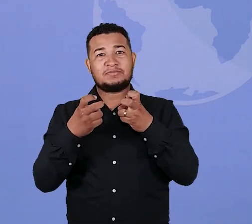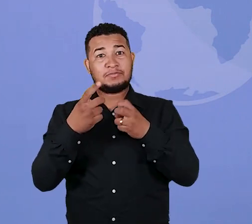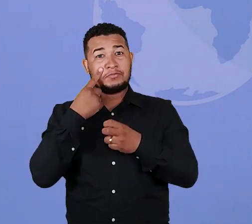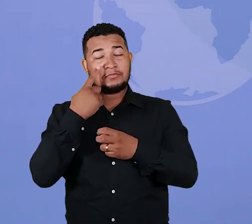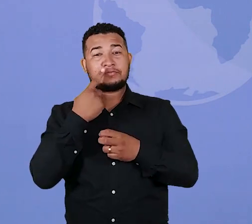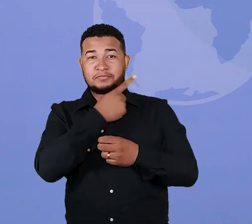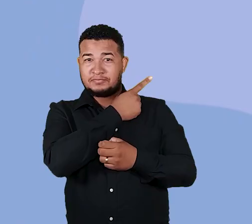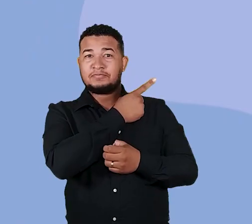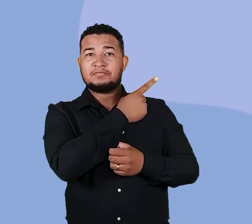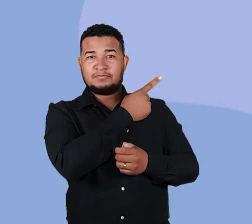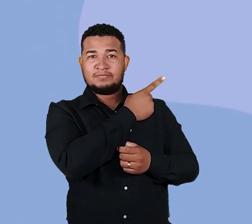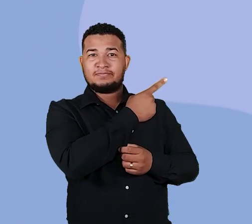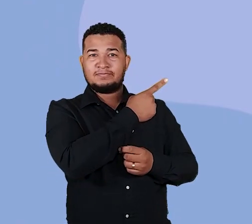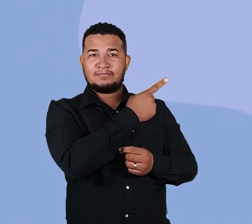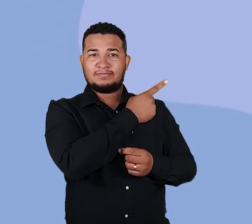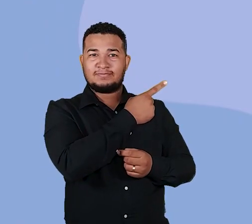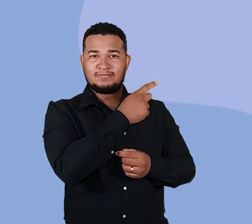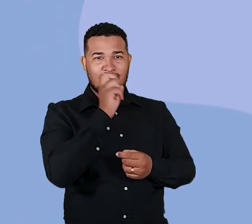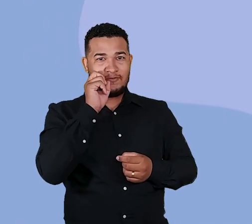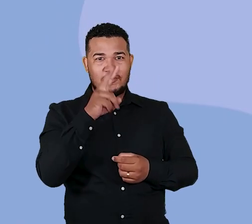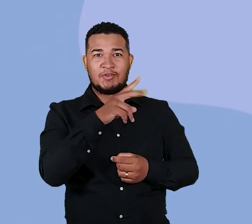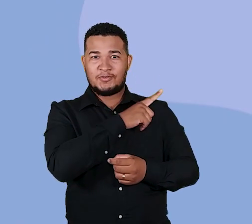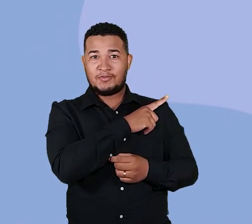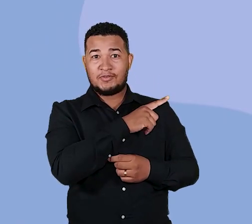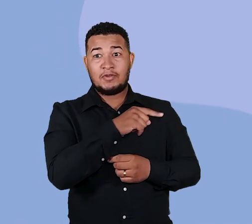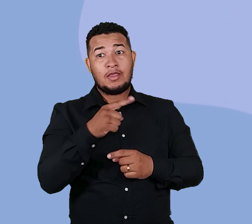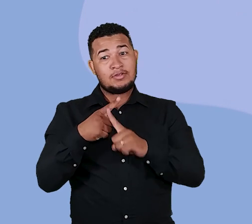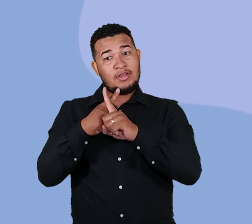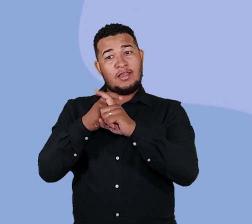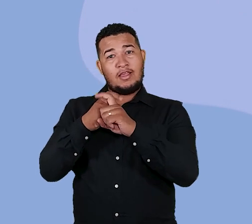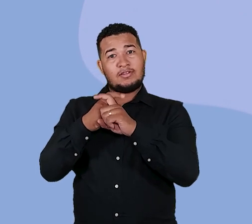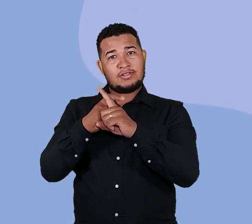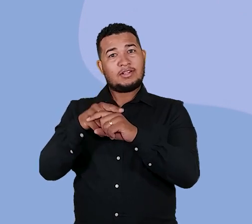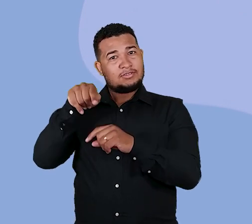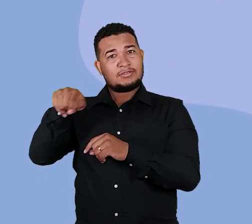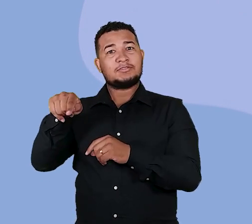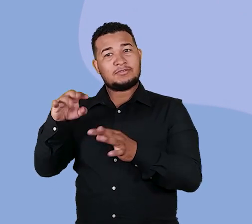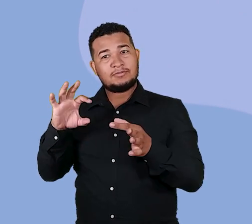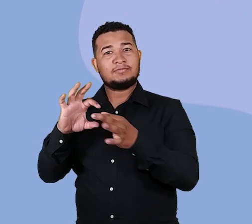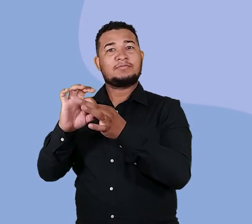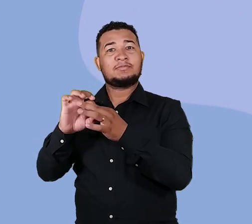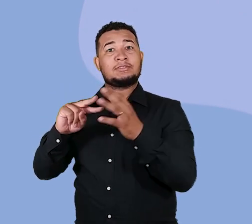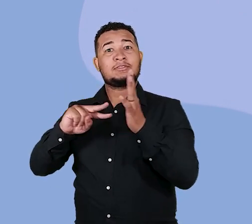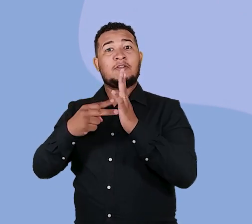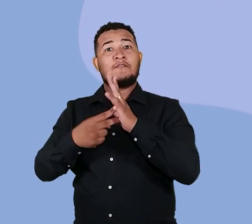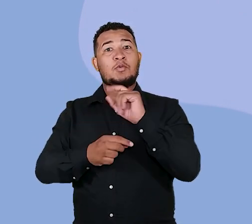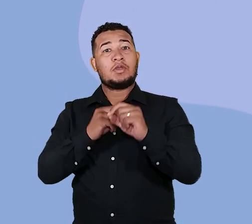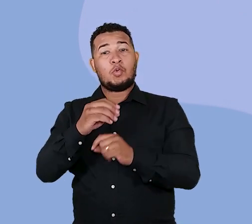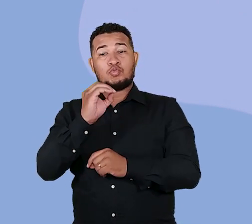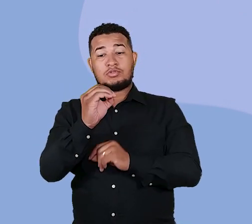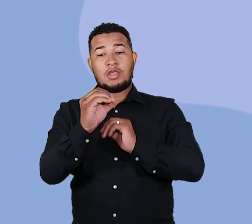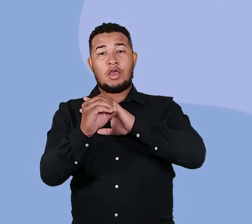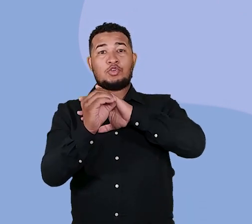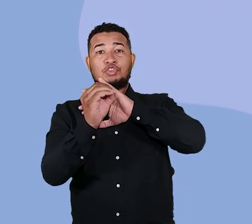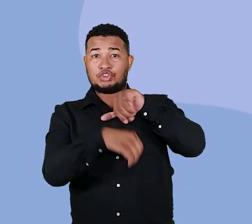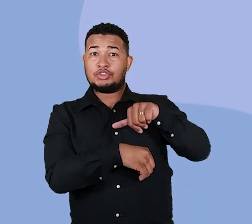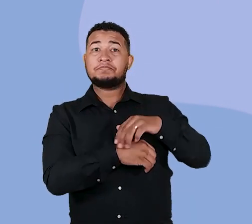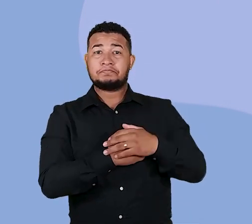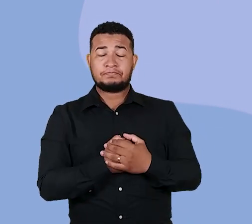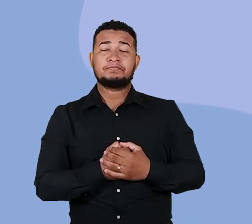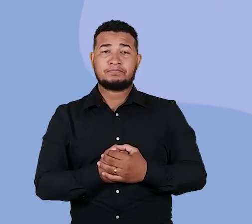Então, repara aí. Tá vendo aí? Esse asterisco sobrescrito ao N indica que o zero foi excluído.